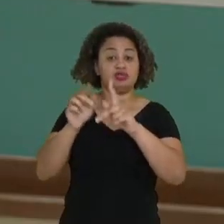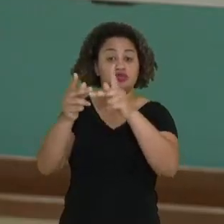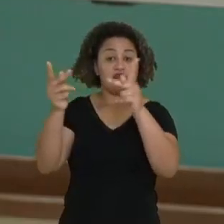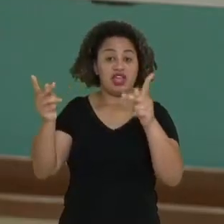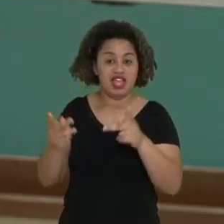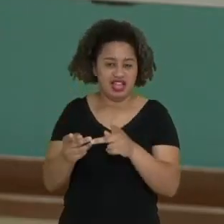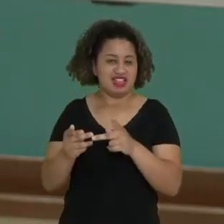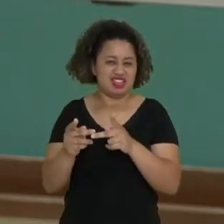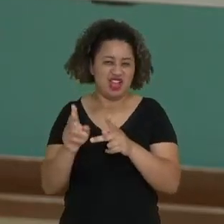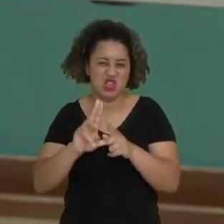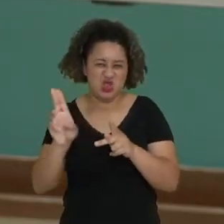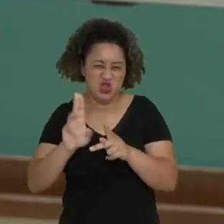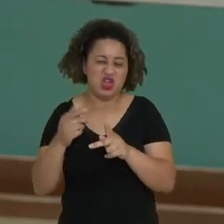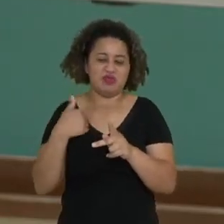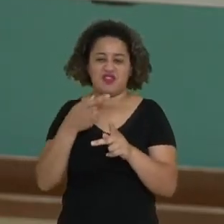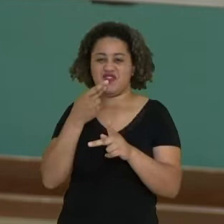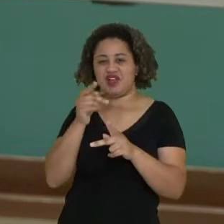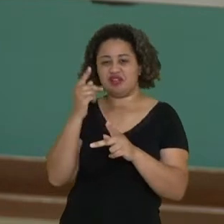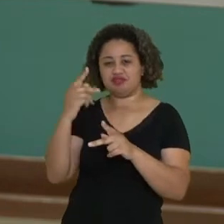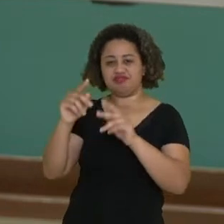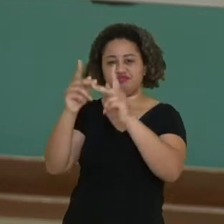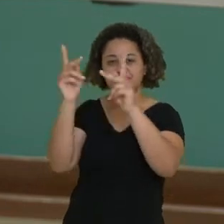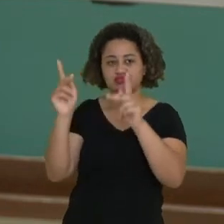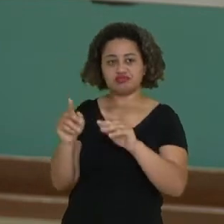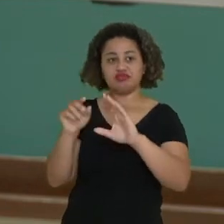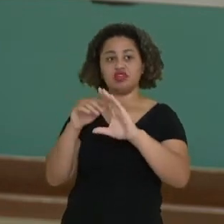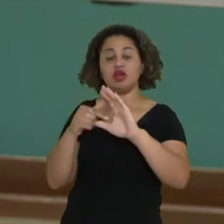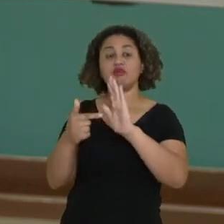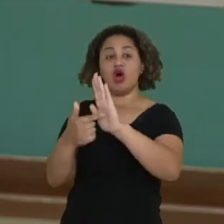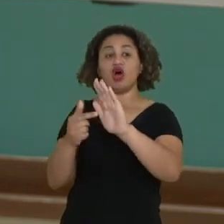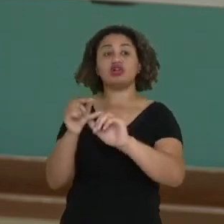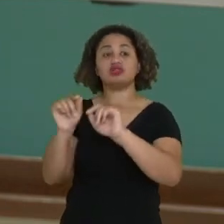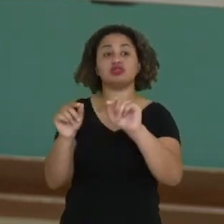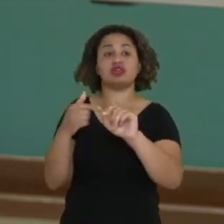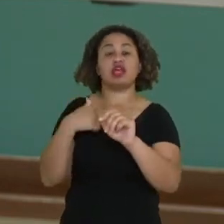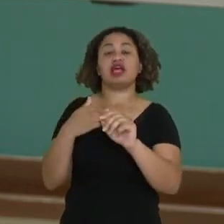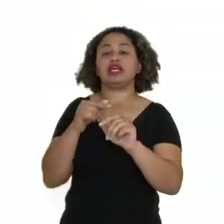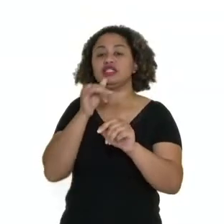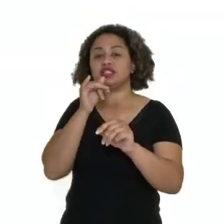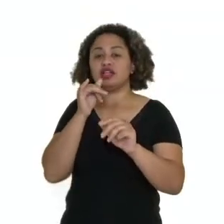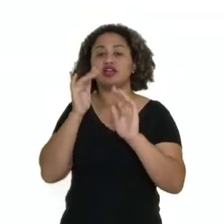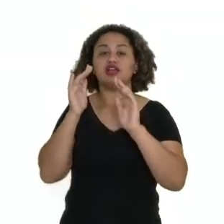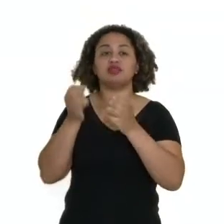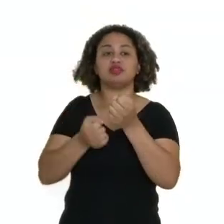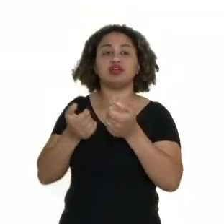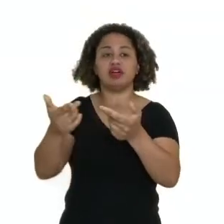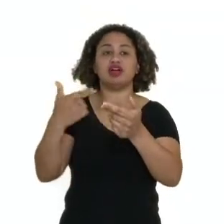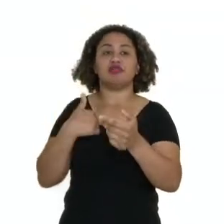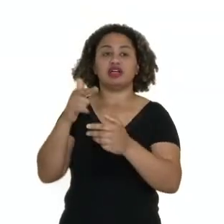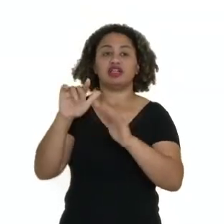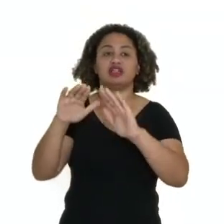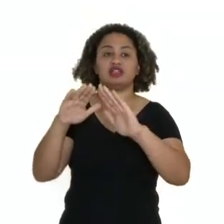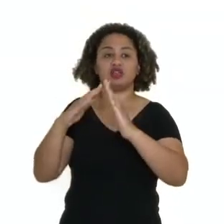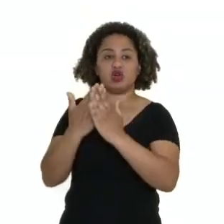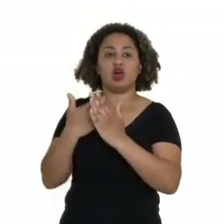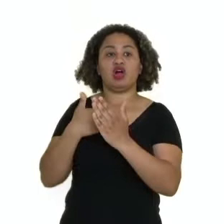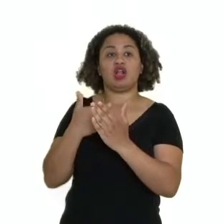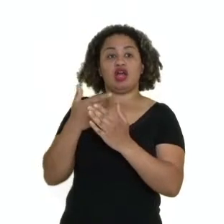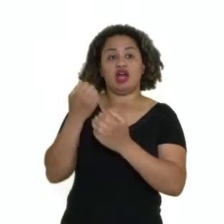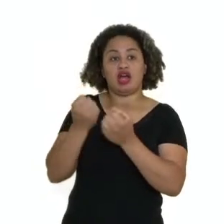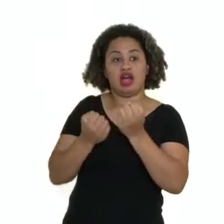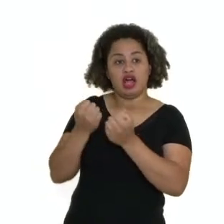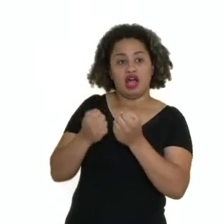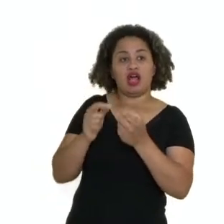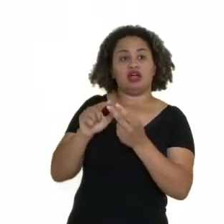pizza, né? Que mostra que o transporte para a escola, 50% autocarro,